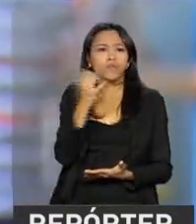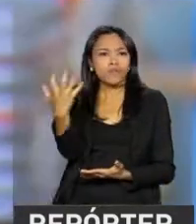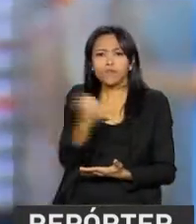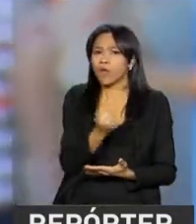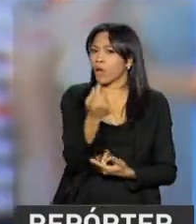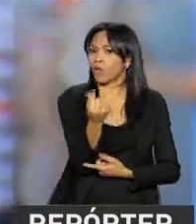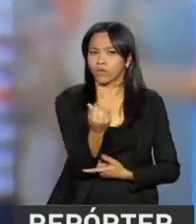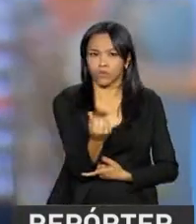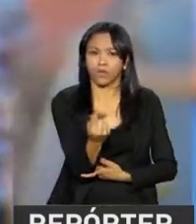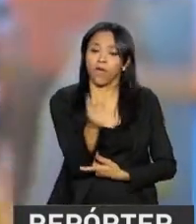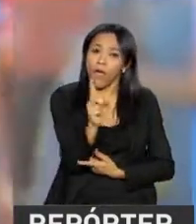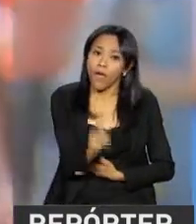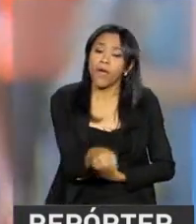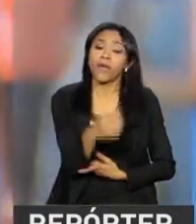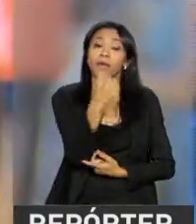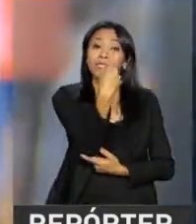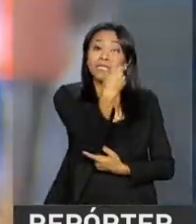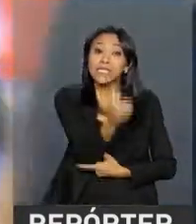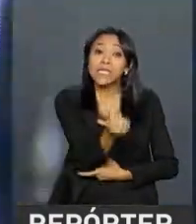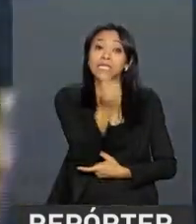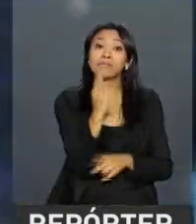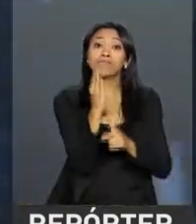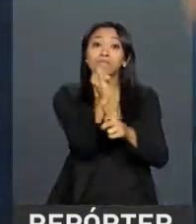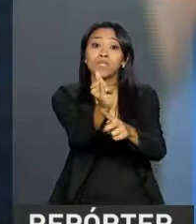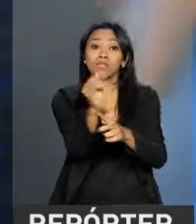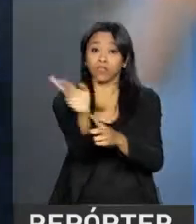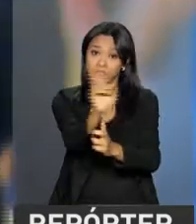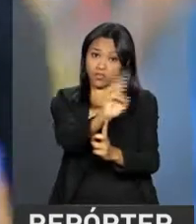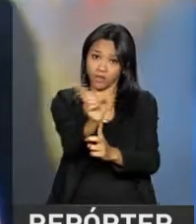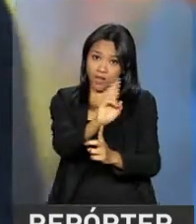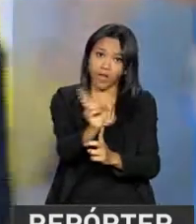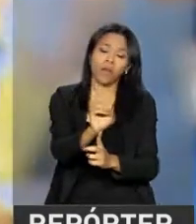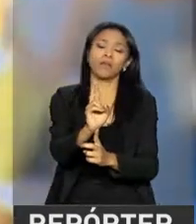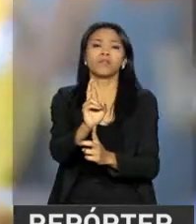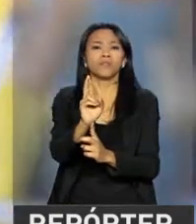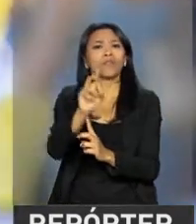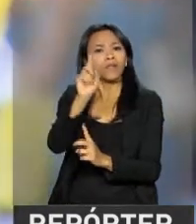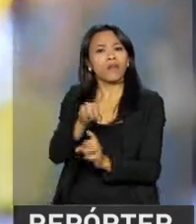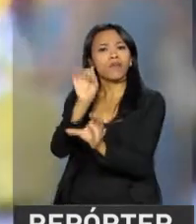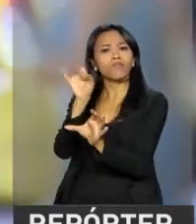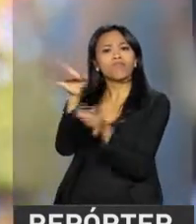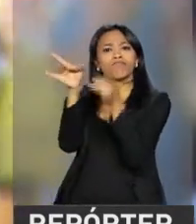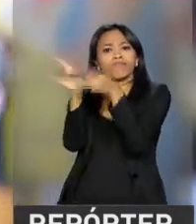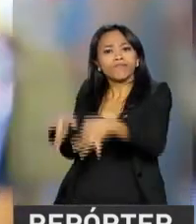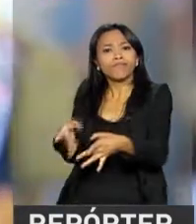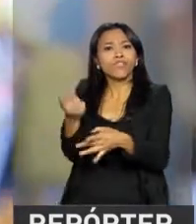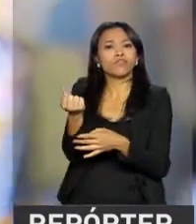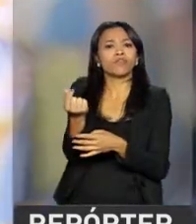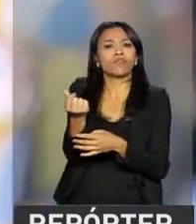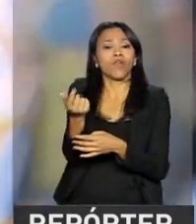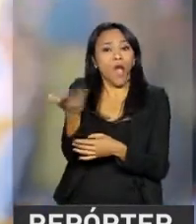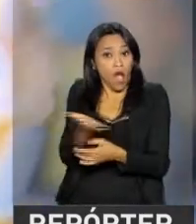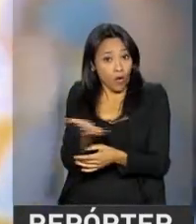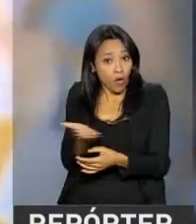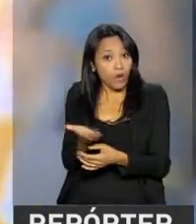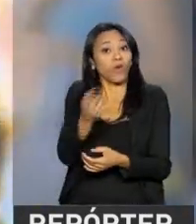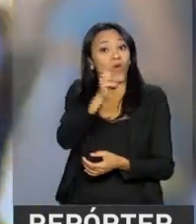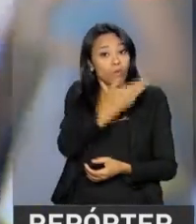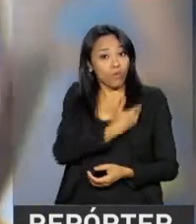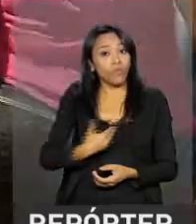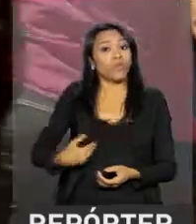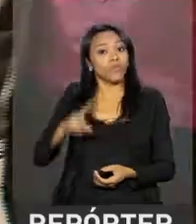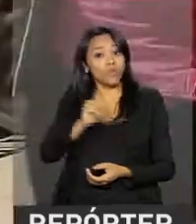valor são cerca de 16 bilhões de reais que estavam nesse fundo e que agora o governo vai injetar na